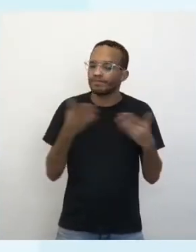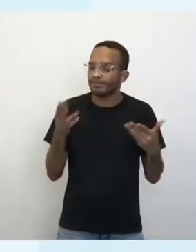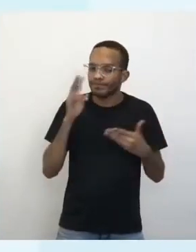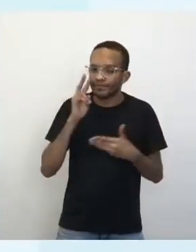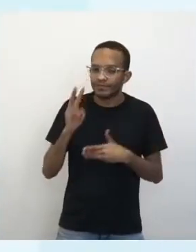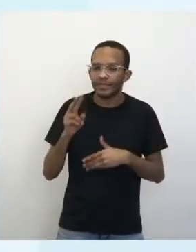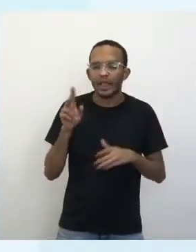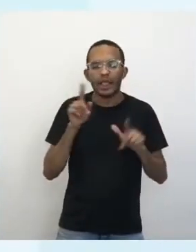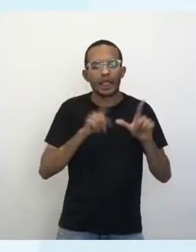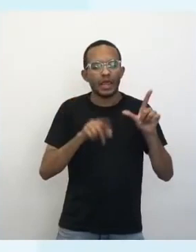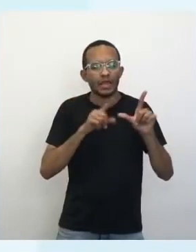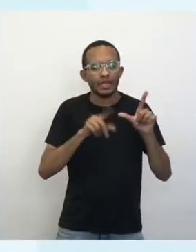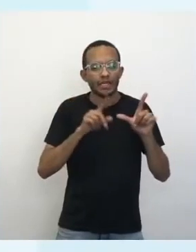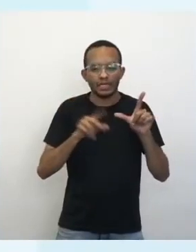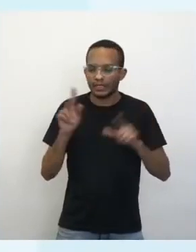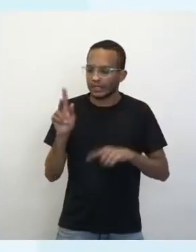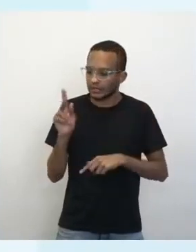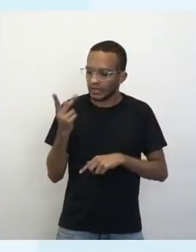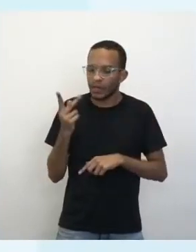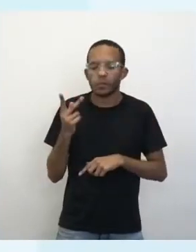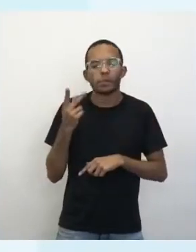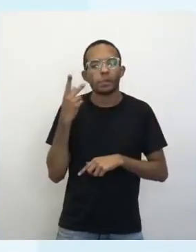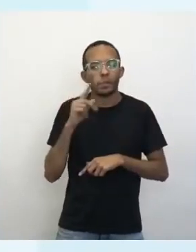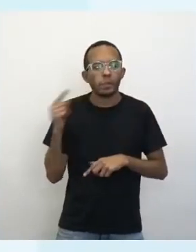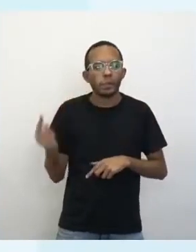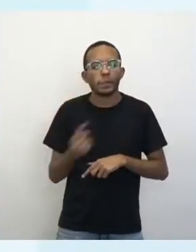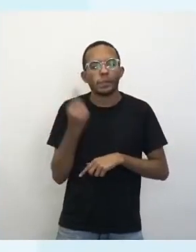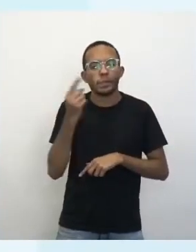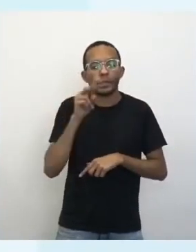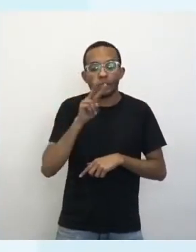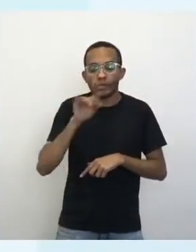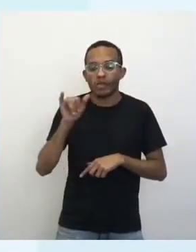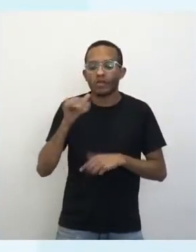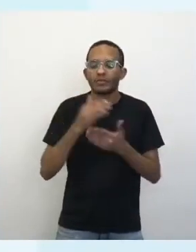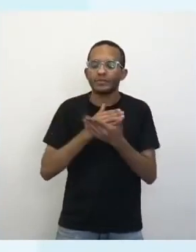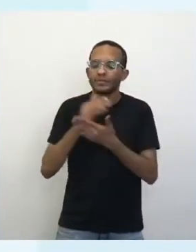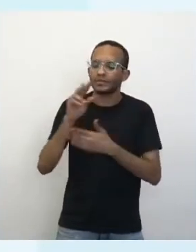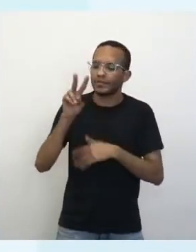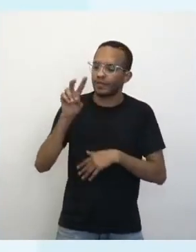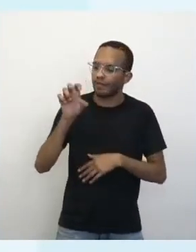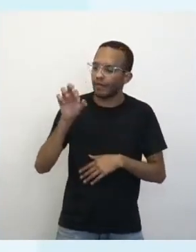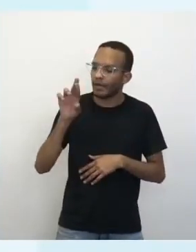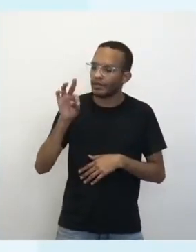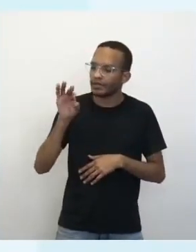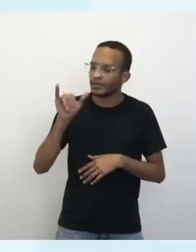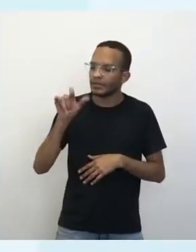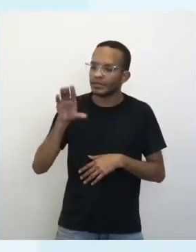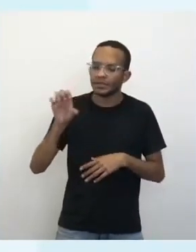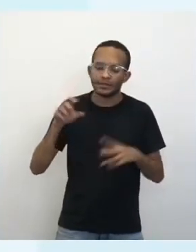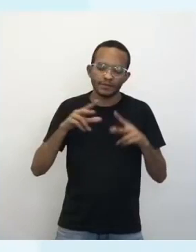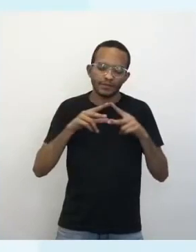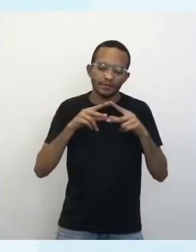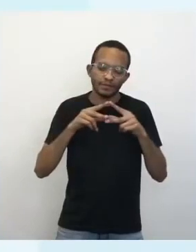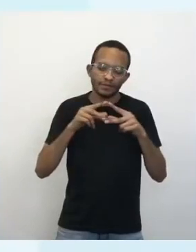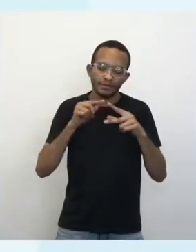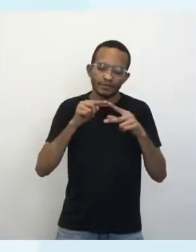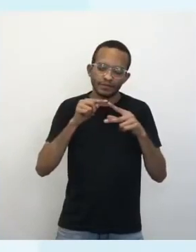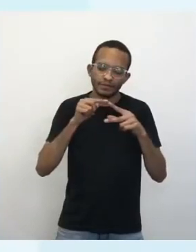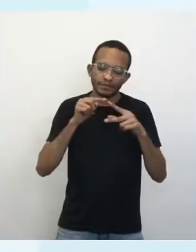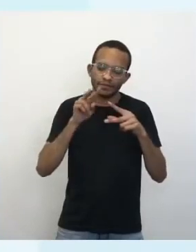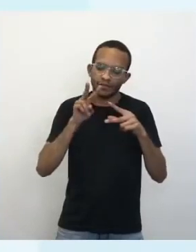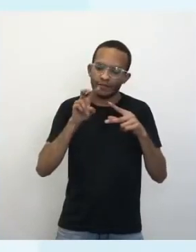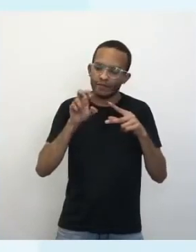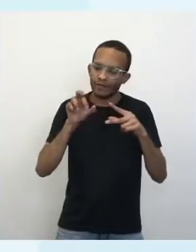a letra H aqui em azul? A altura da pirâmide vai do vértice até a base formando um